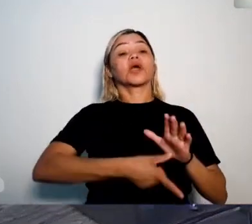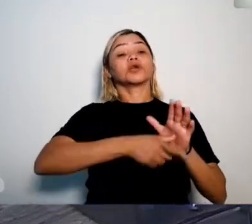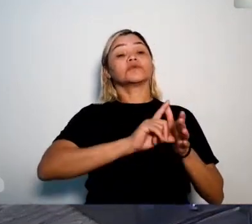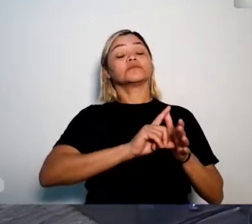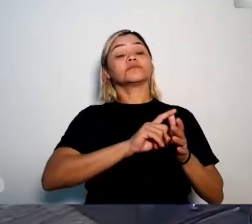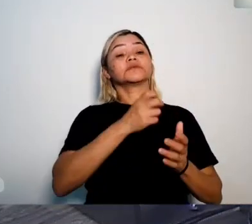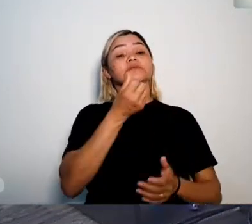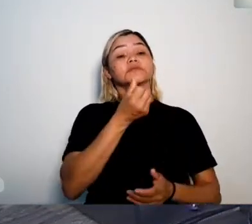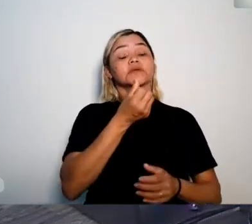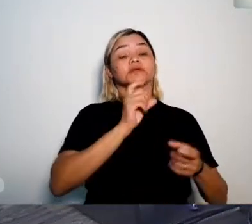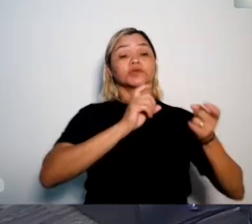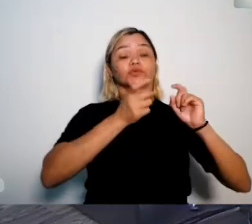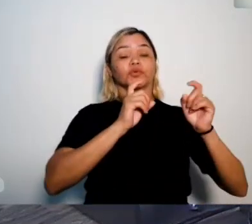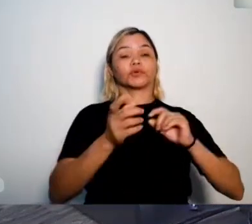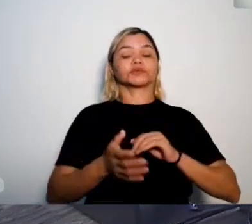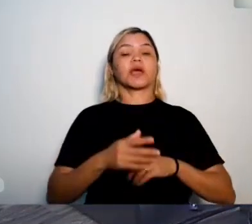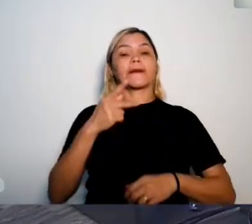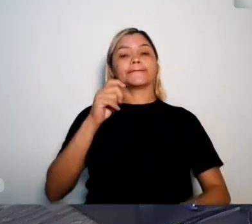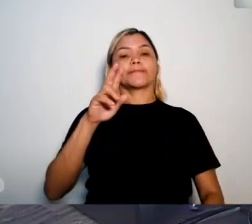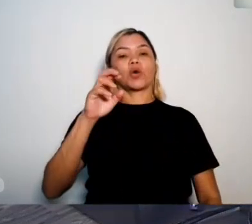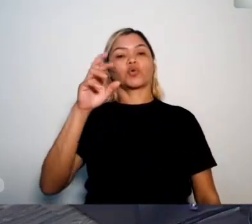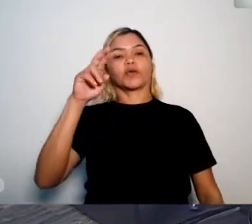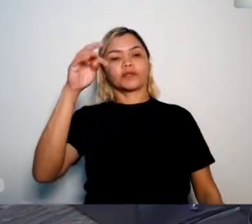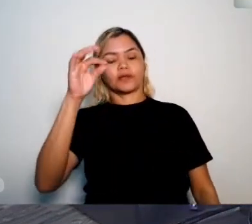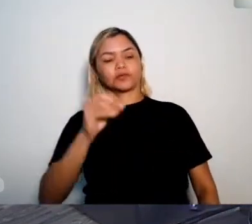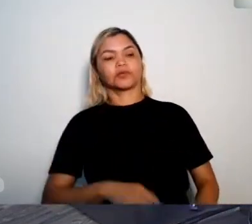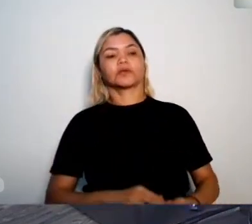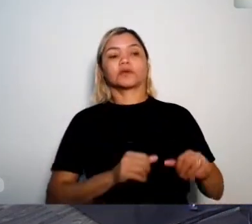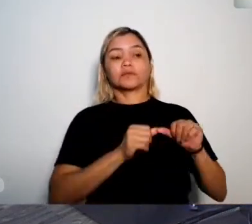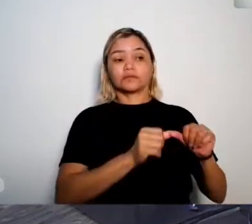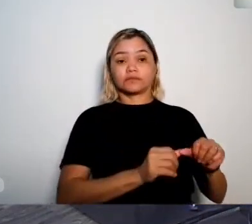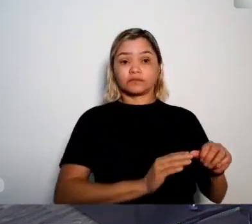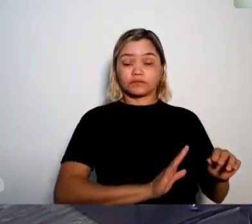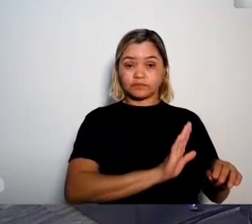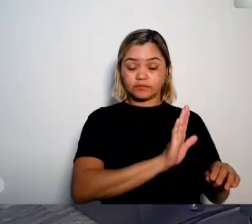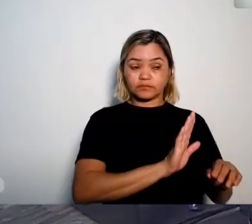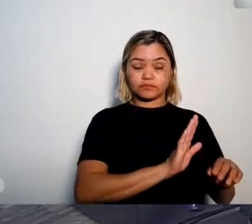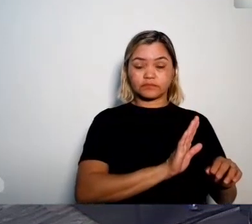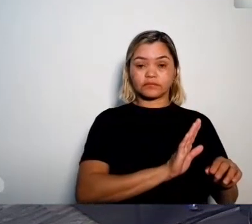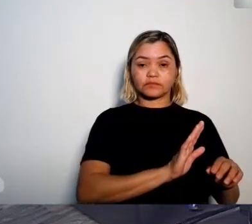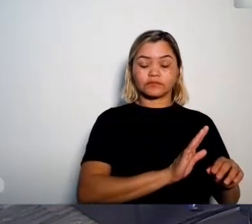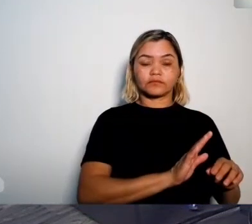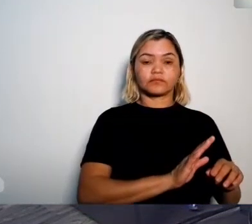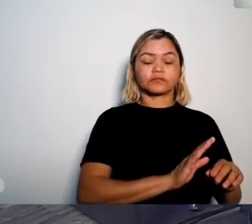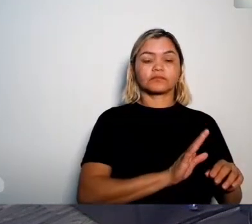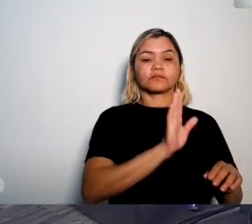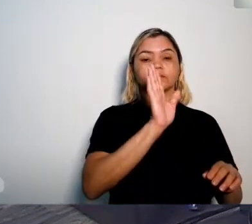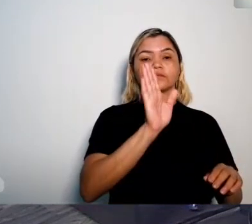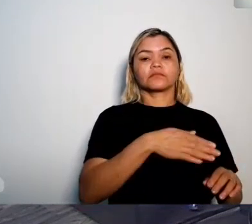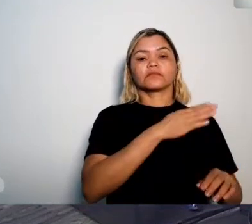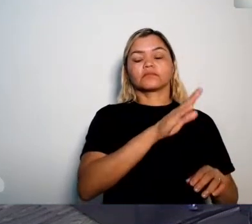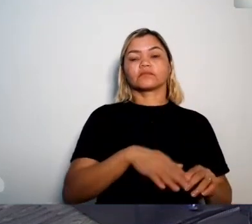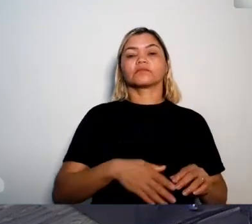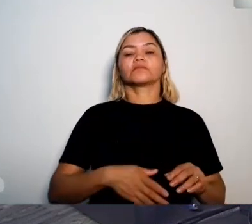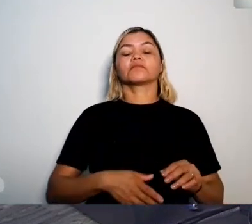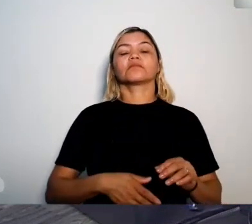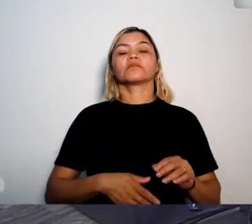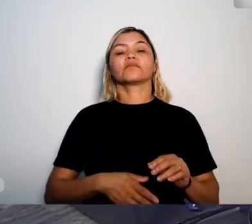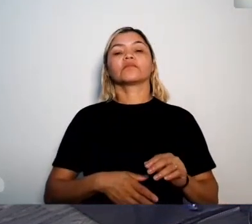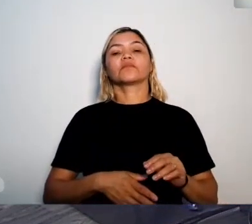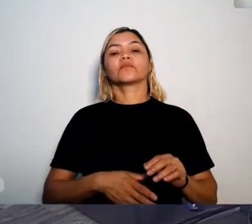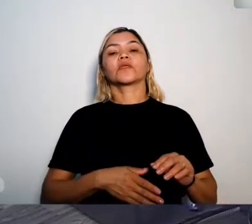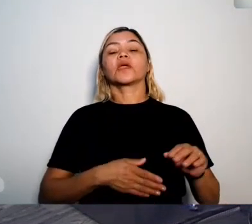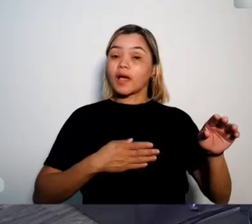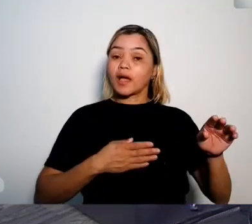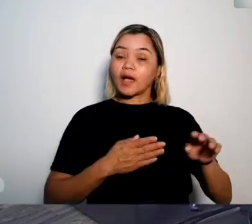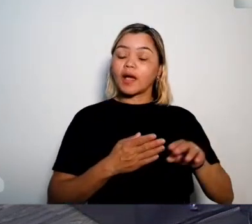6 sessões, os vereadores que foram favoráveis permanecem como estão. Está adiado com o voto contrário do vereador Sargento